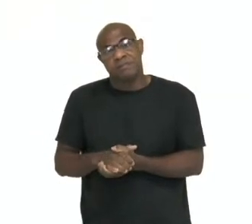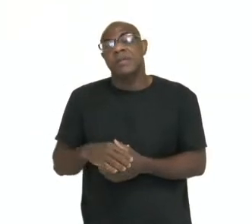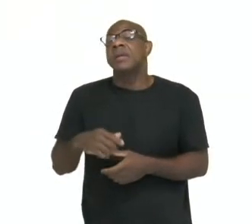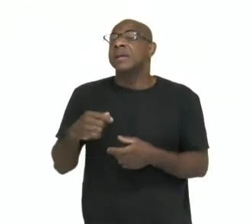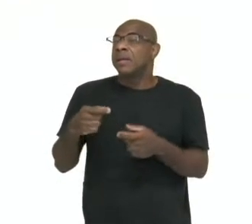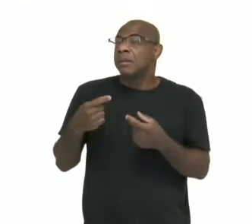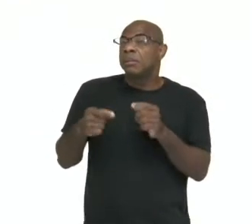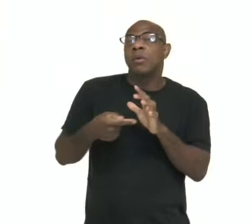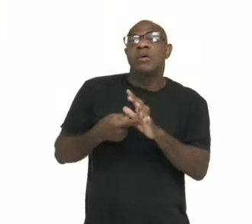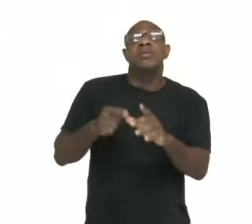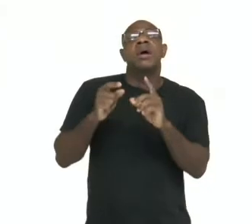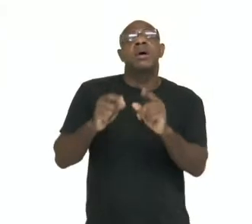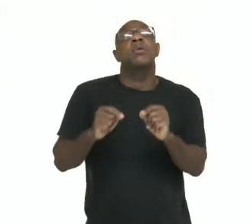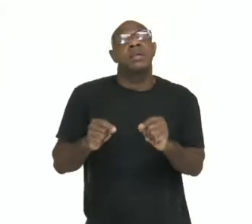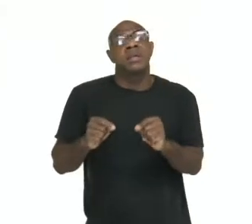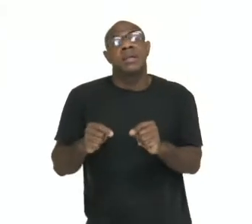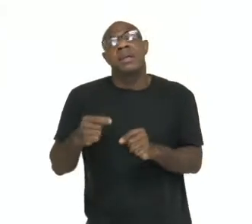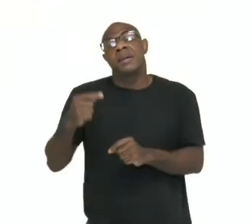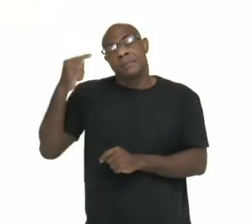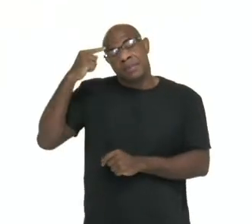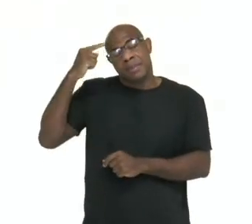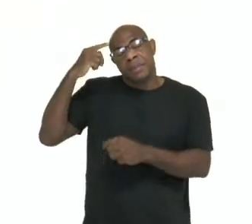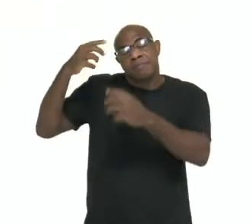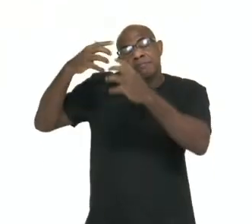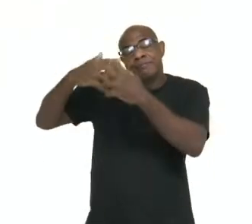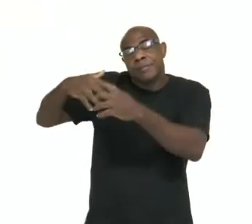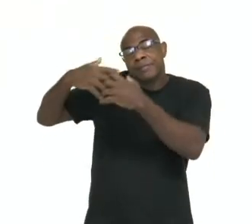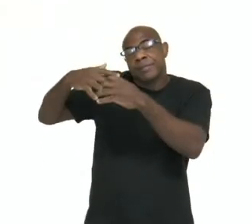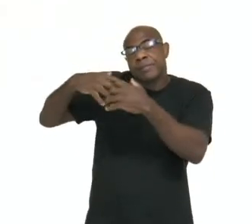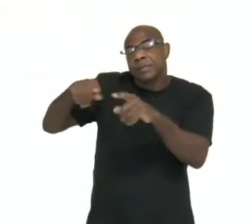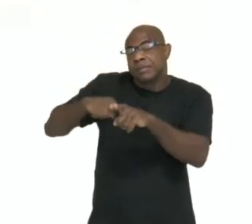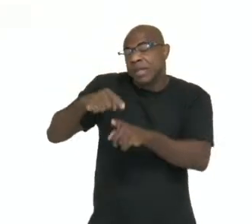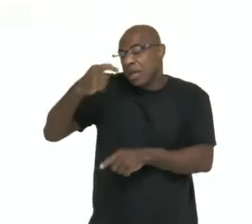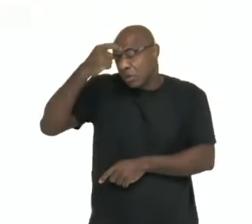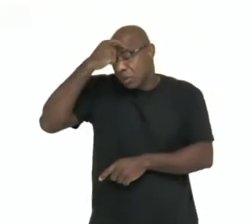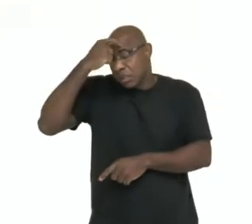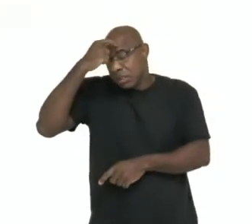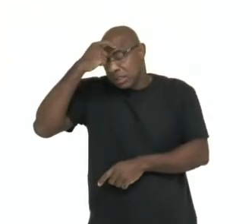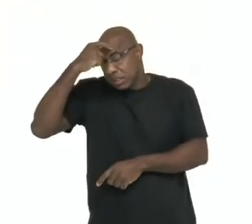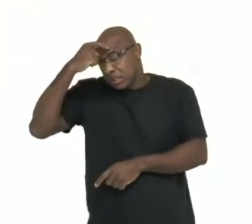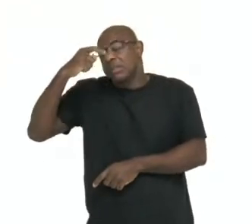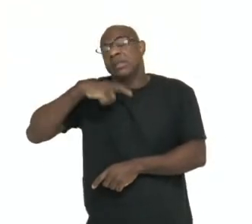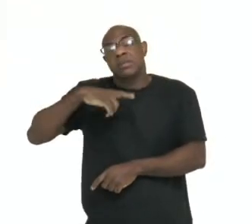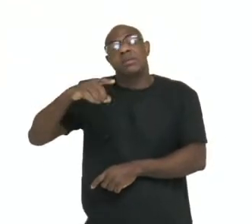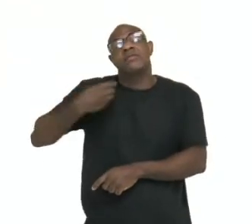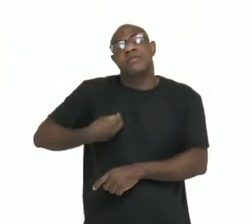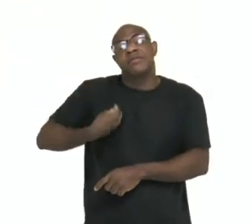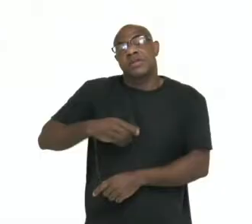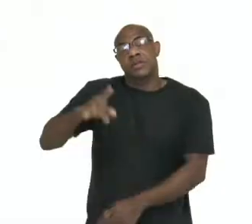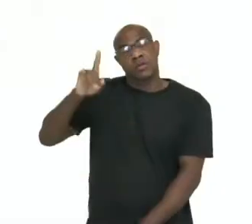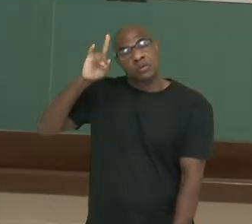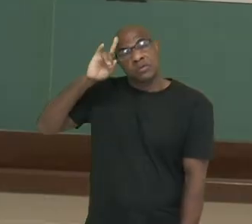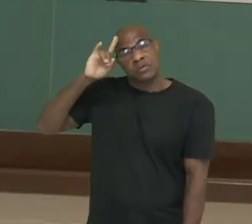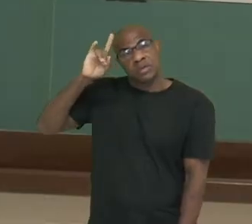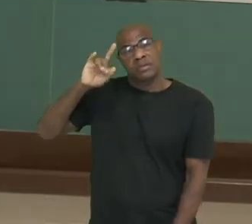desalienação, né, ideológica, trazendo a reflexão e a consciência das situações vividas no cotidiano. Então, não é simplesmente, né, eu